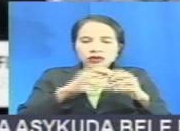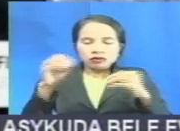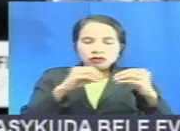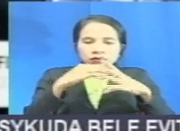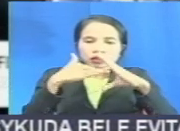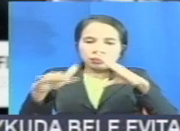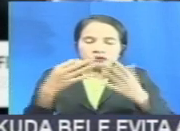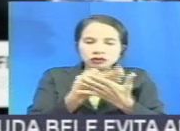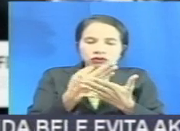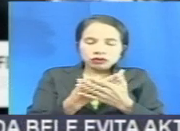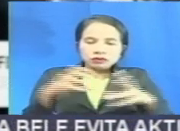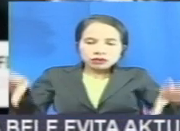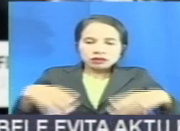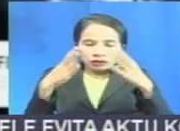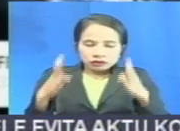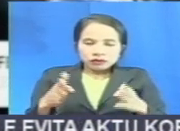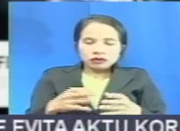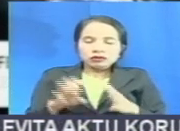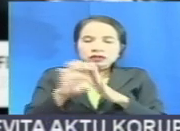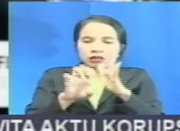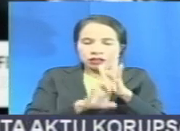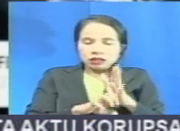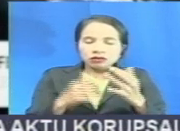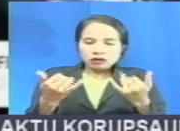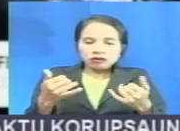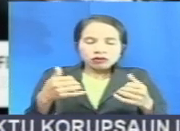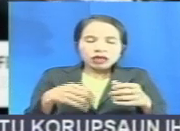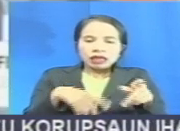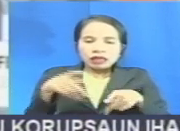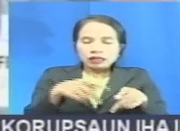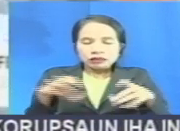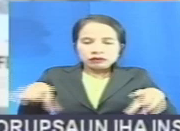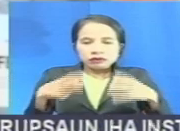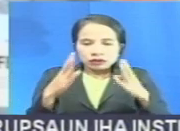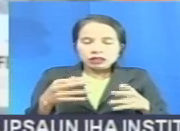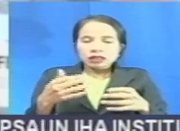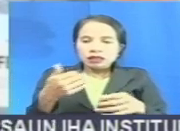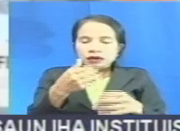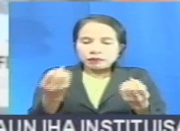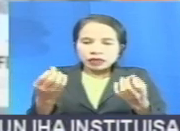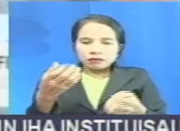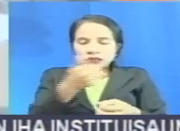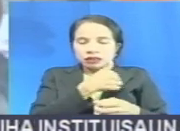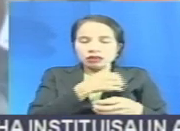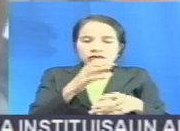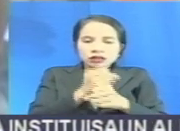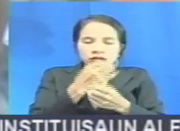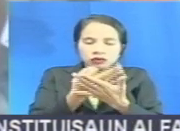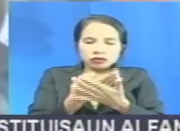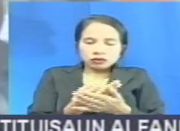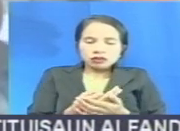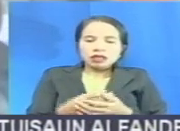de salários para funcionário público no azente estado. Tambato agora, balance de auximo, sirania salário. Deputado bancada CNRT